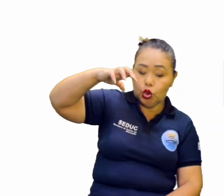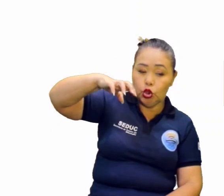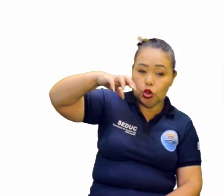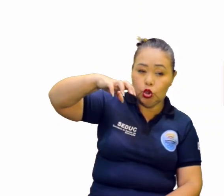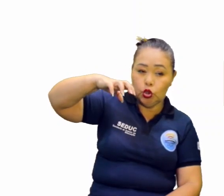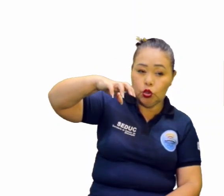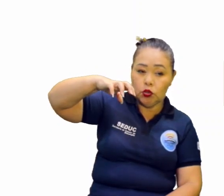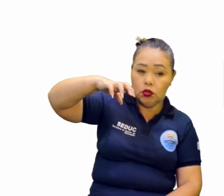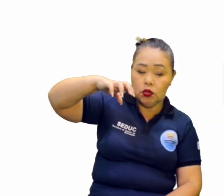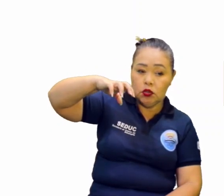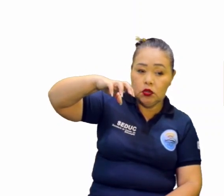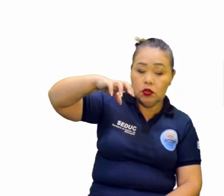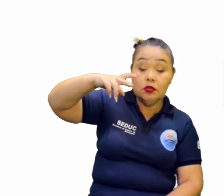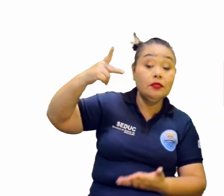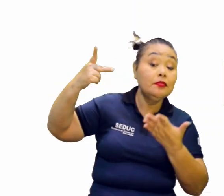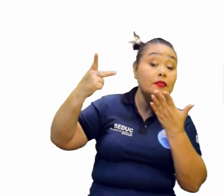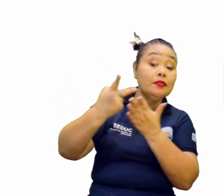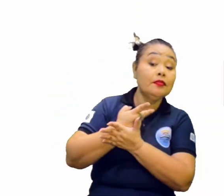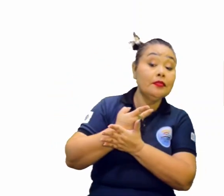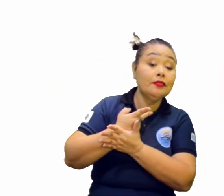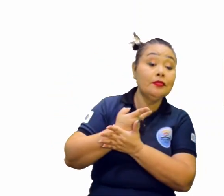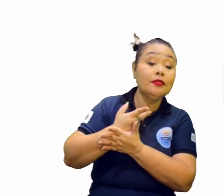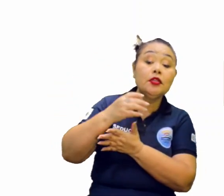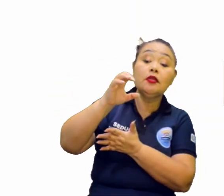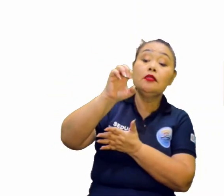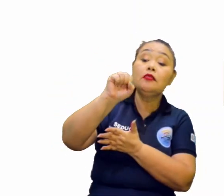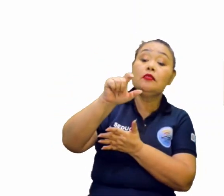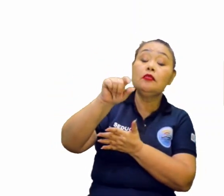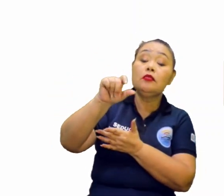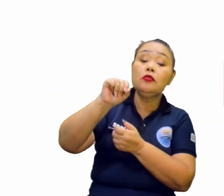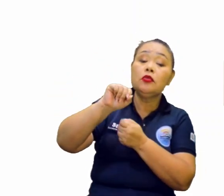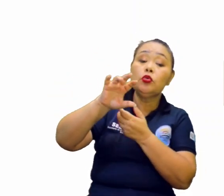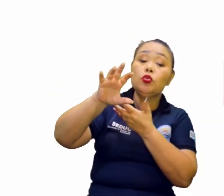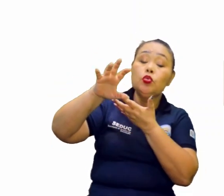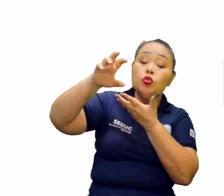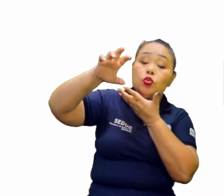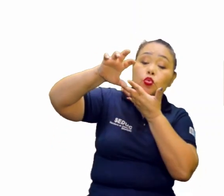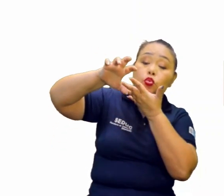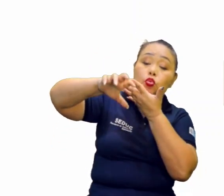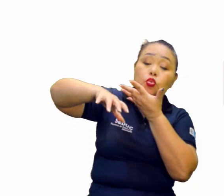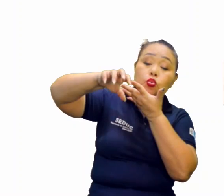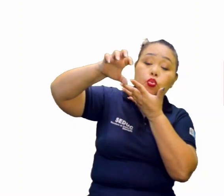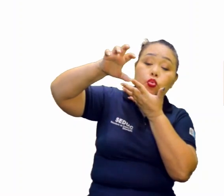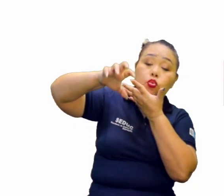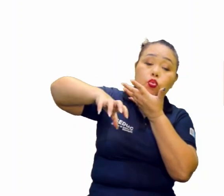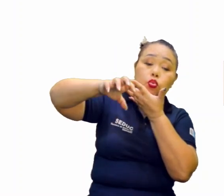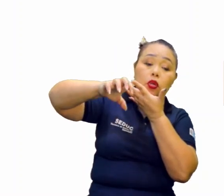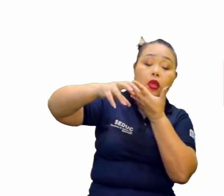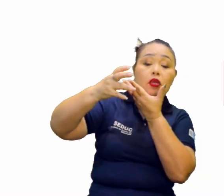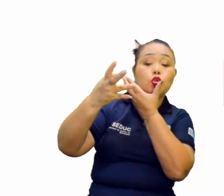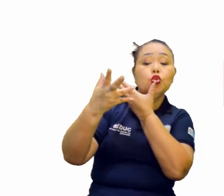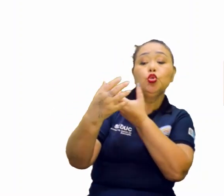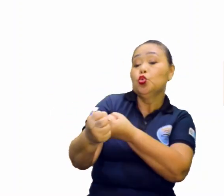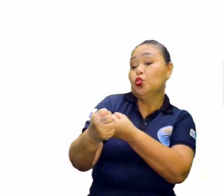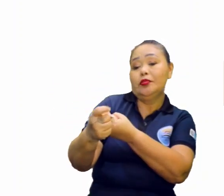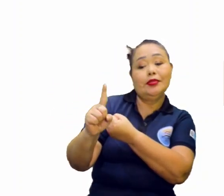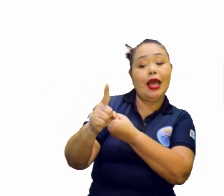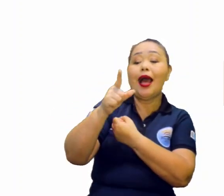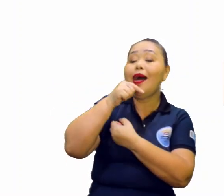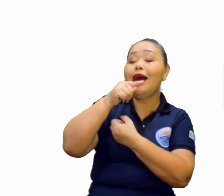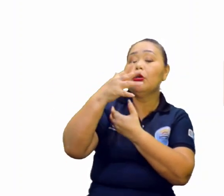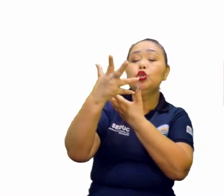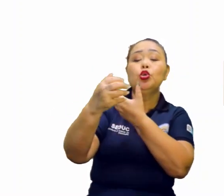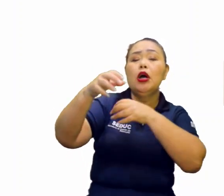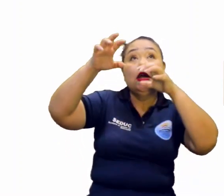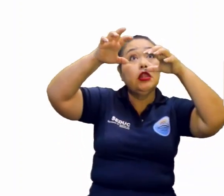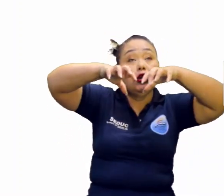o que vai acontecer? O solo, ele é agredido. Ele não vai absorver aquela água ali. Está chovendo, graças a